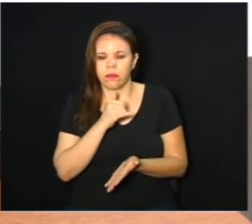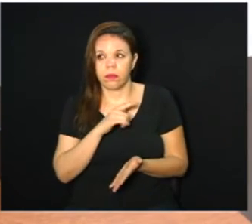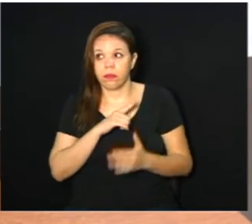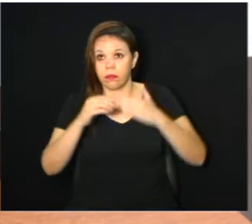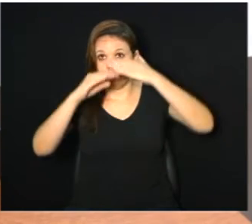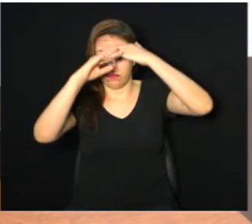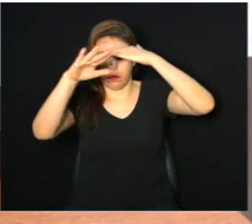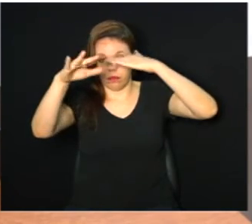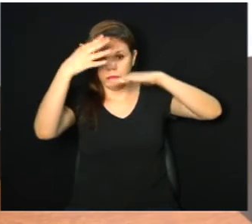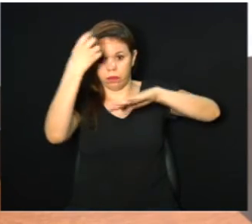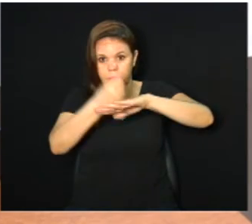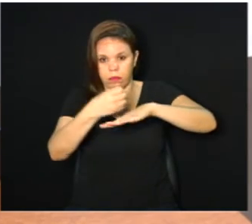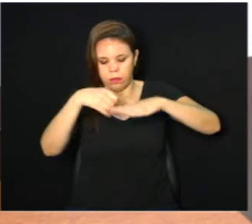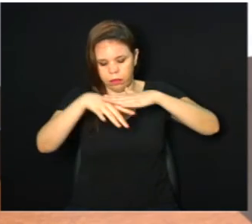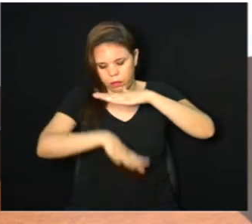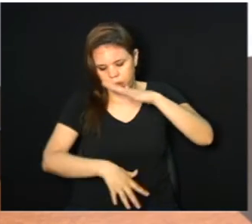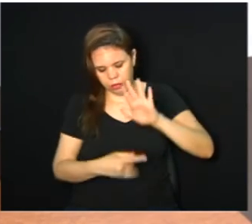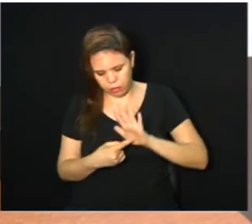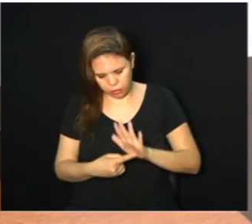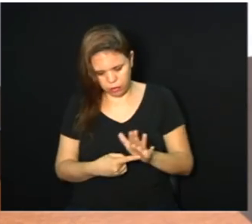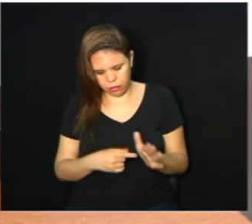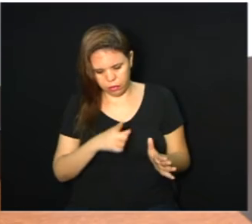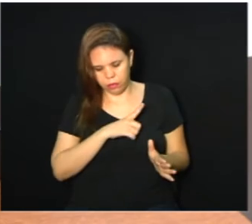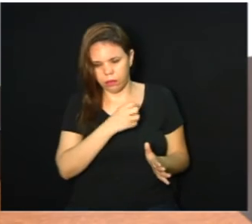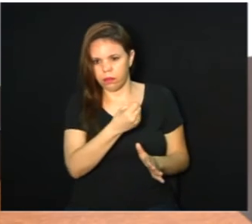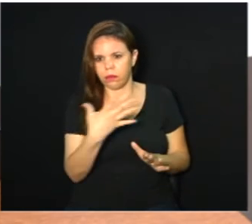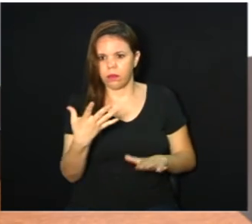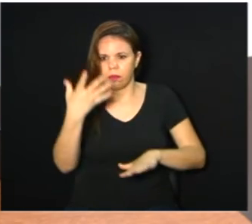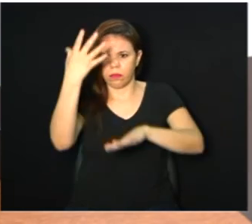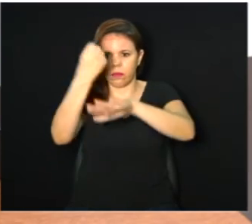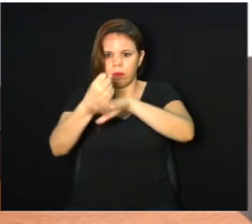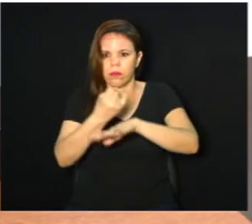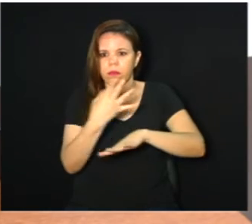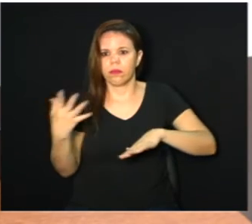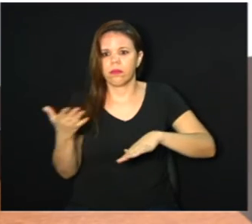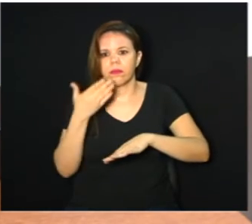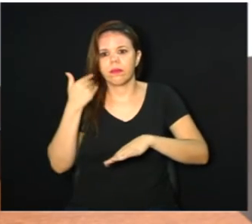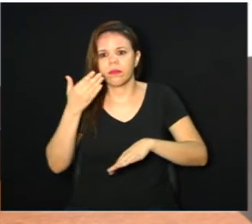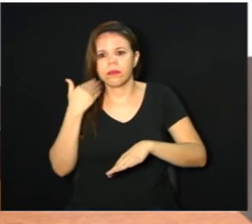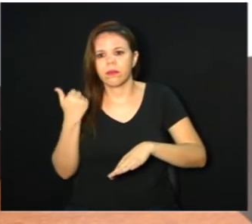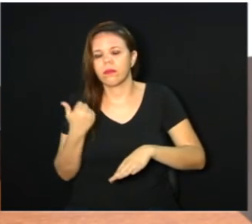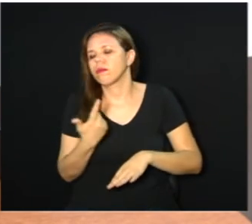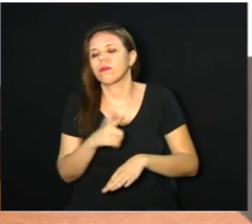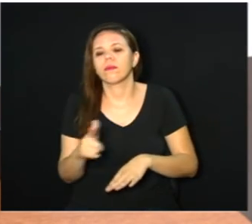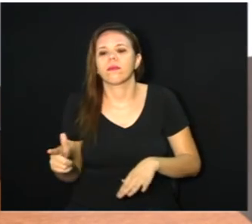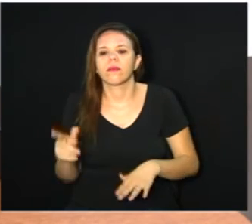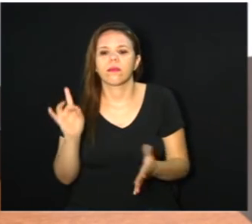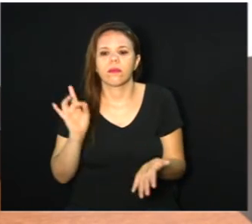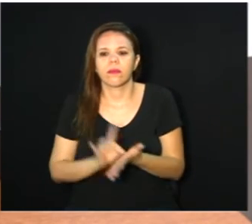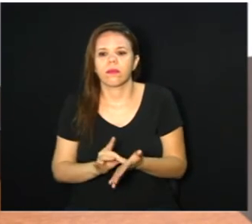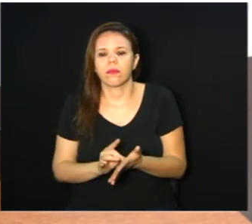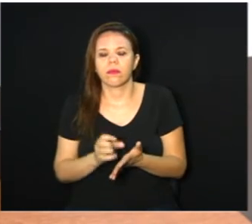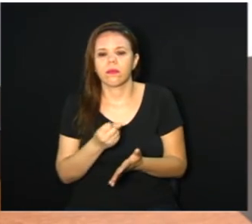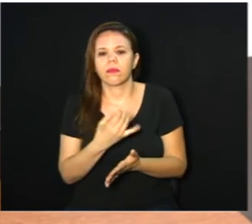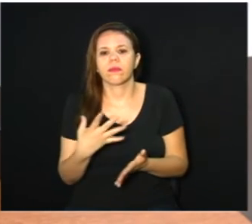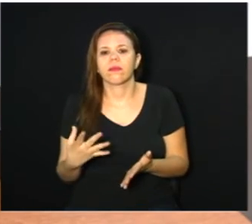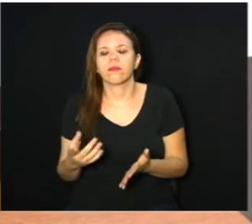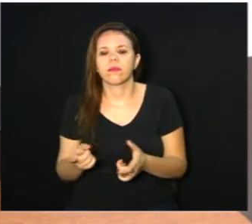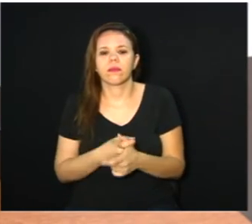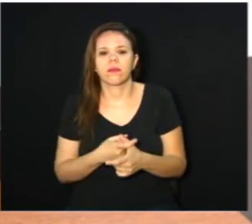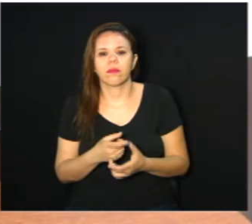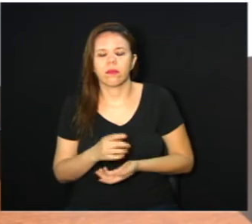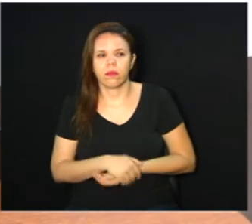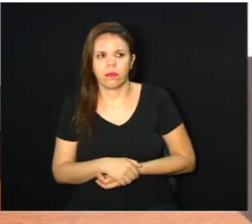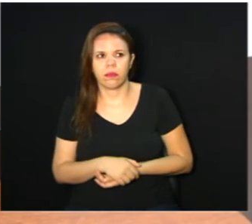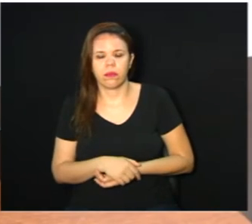solar, ele tem discriminado a parte de quanto é injetado e quanto é consumido. Mas não, ele não tem, de fato, o saldo